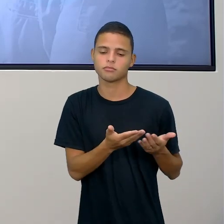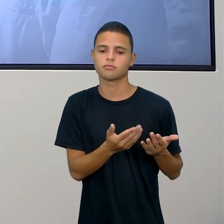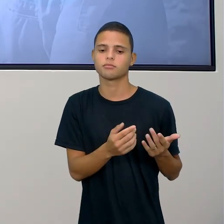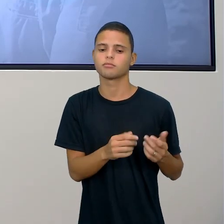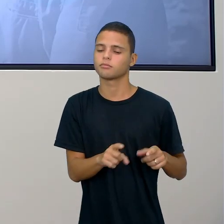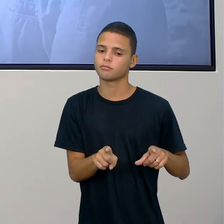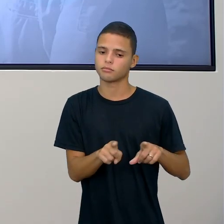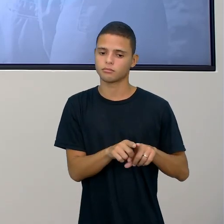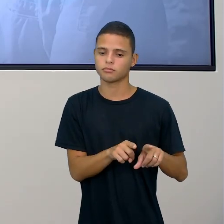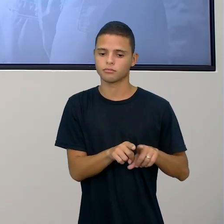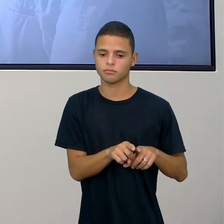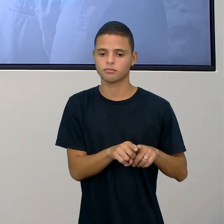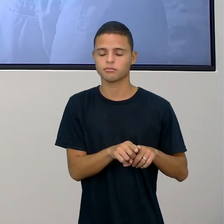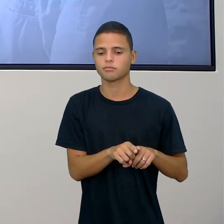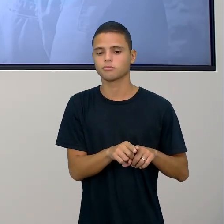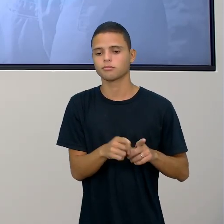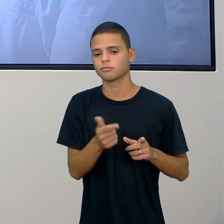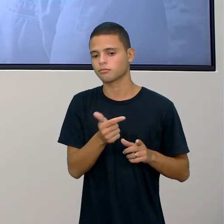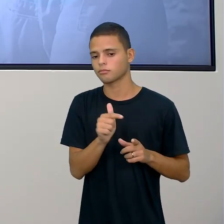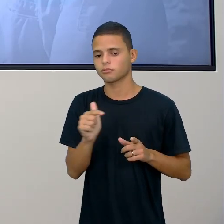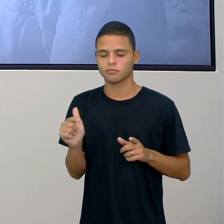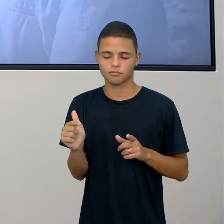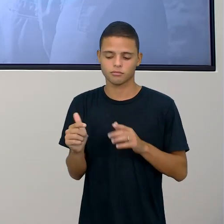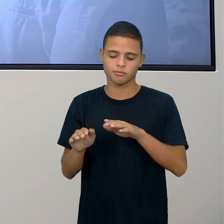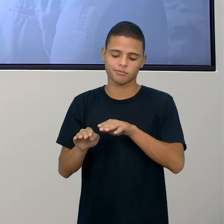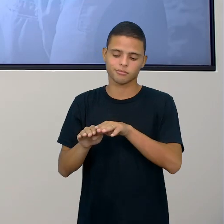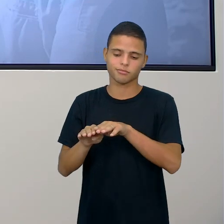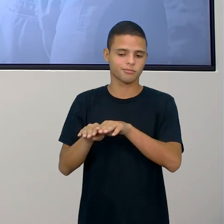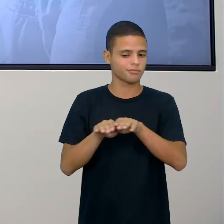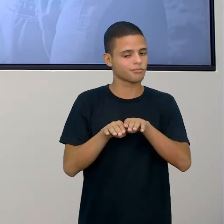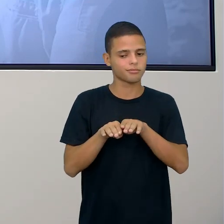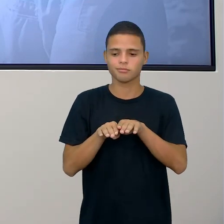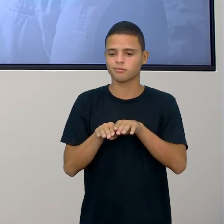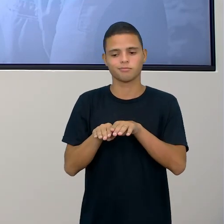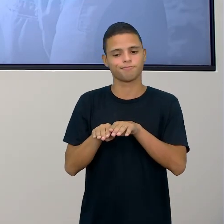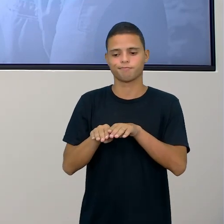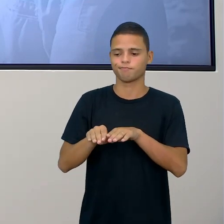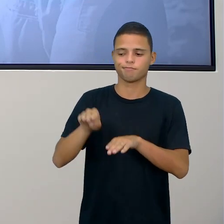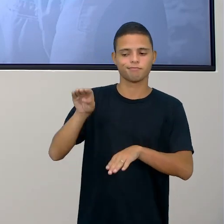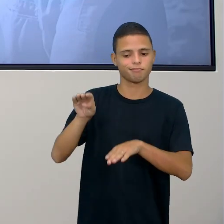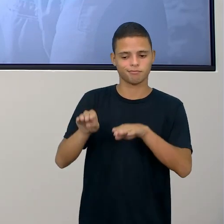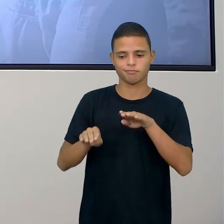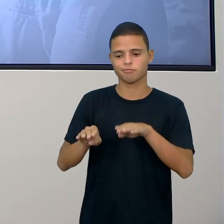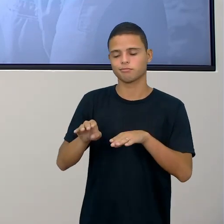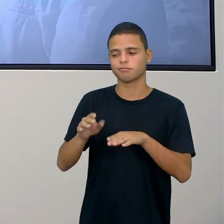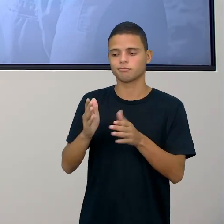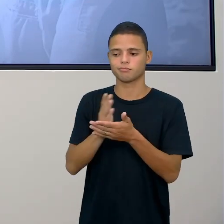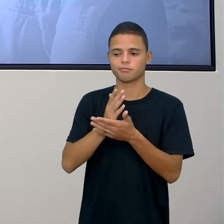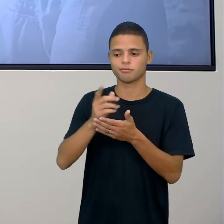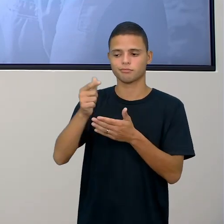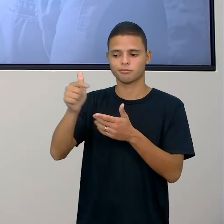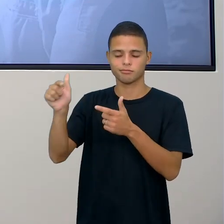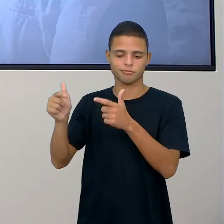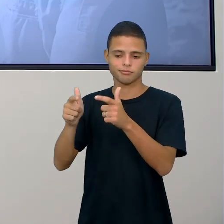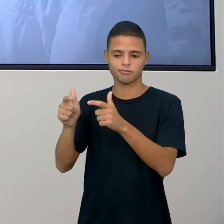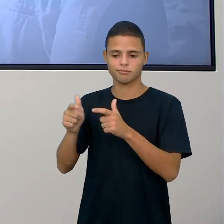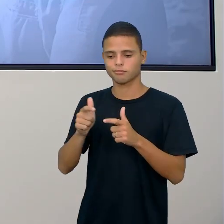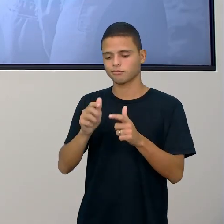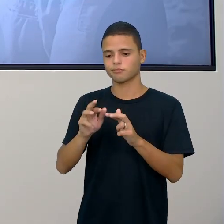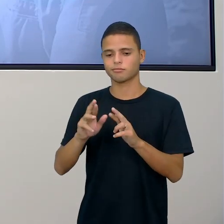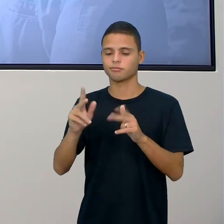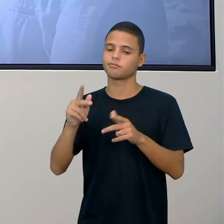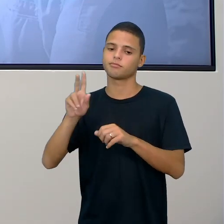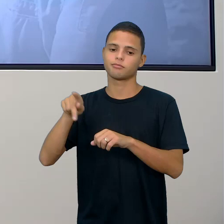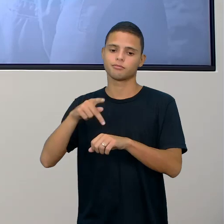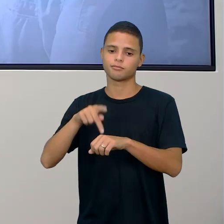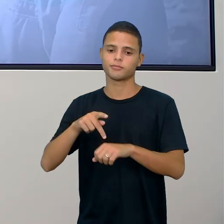presente que não trata de uma forma igual migrantes que vêm de diferentes localidades, né?